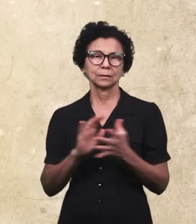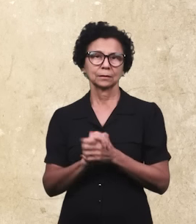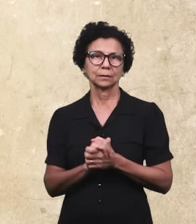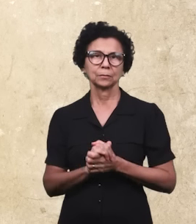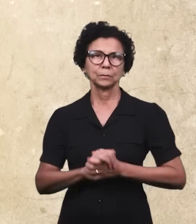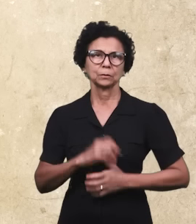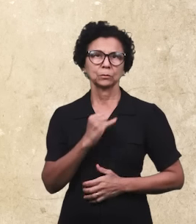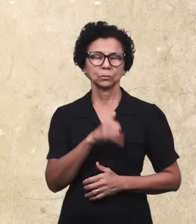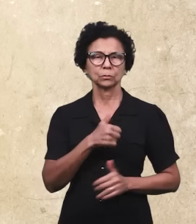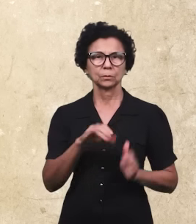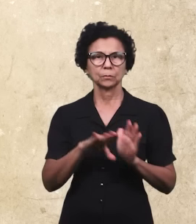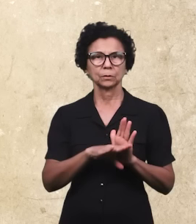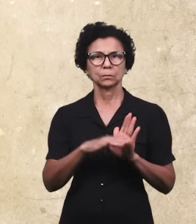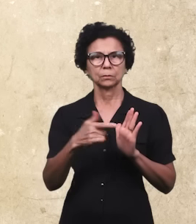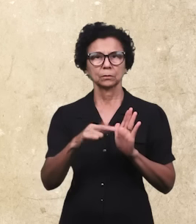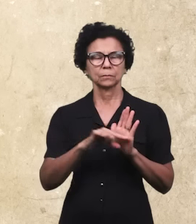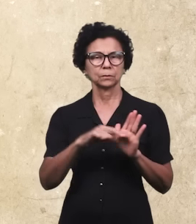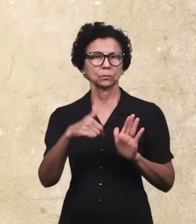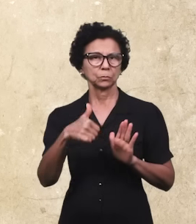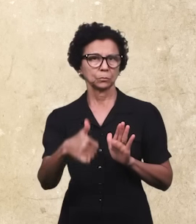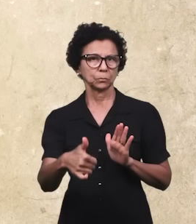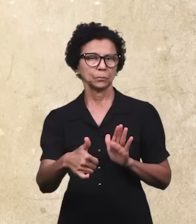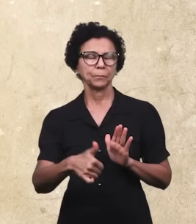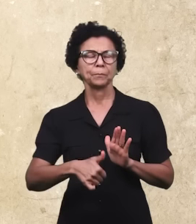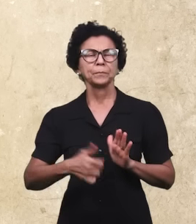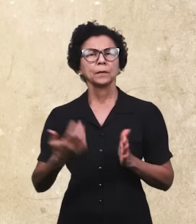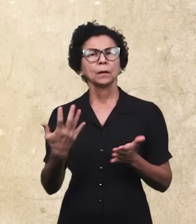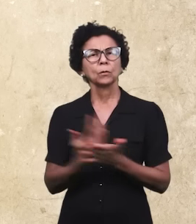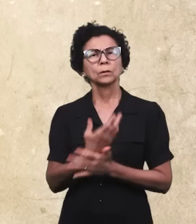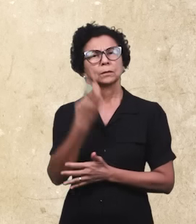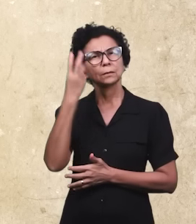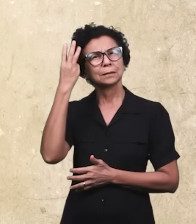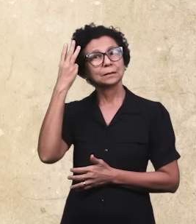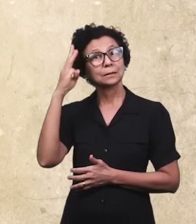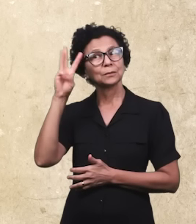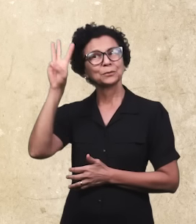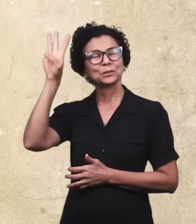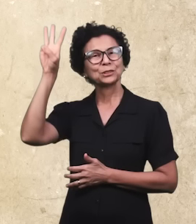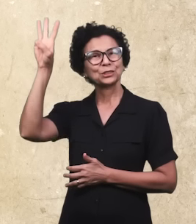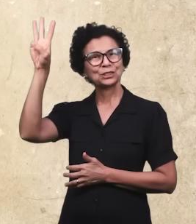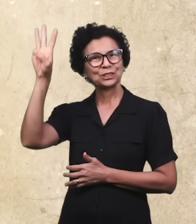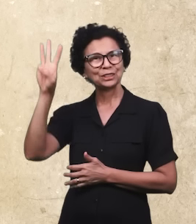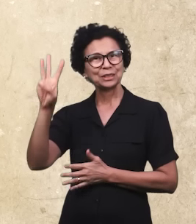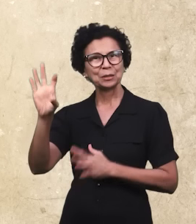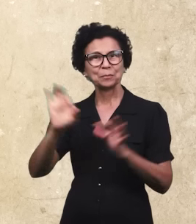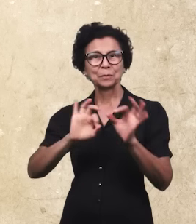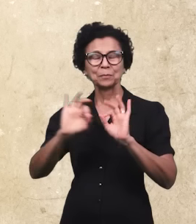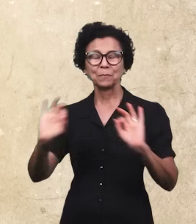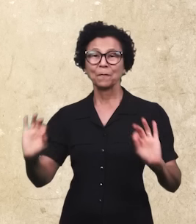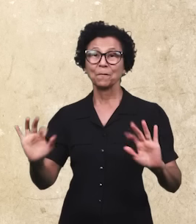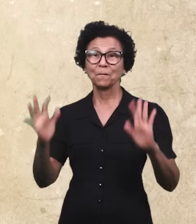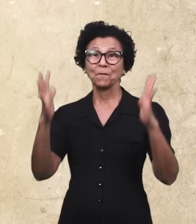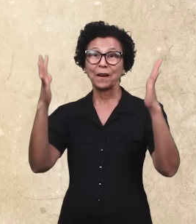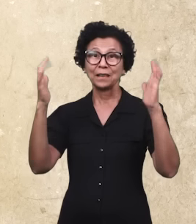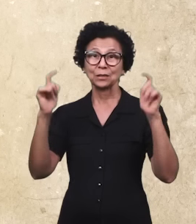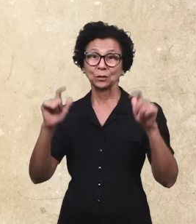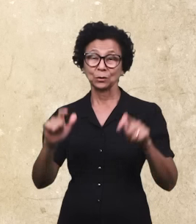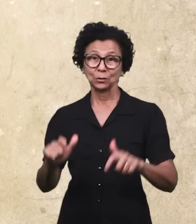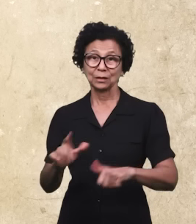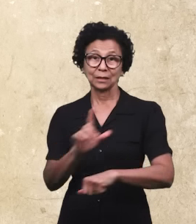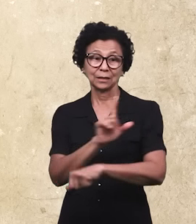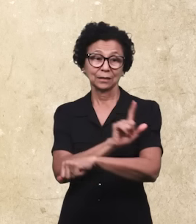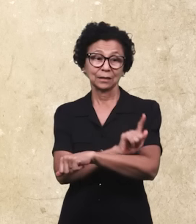verso 1, que diz assim: E ao terceiro dia fizeram-se umas bodas em Caná